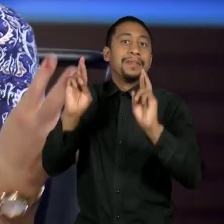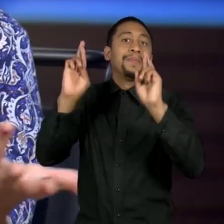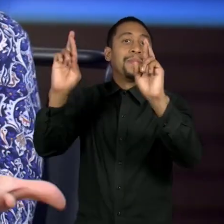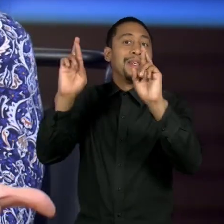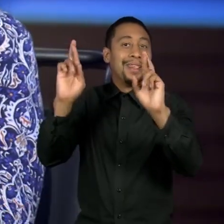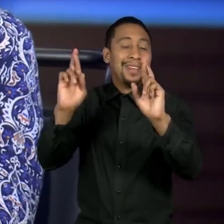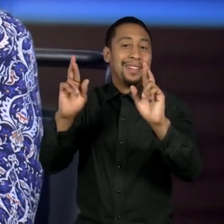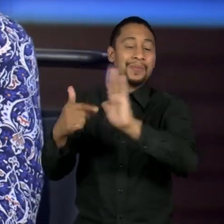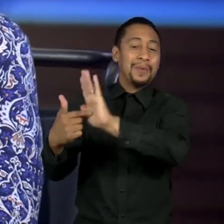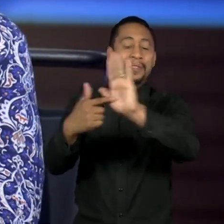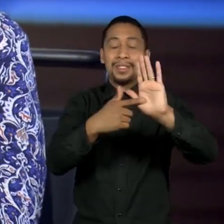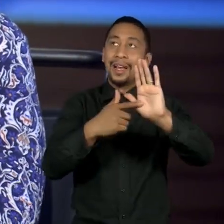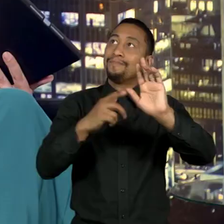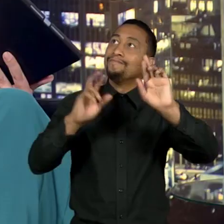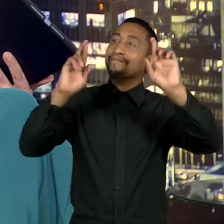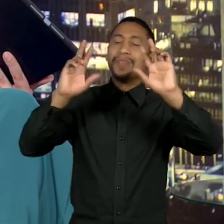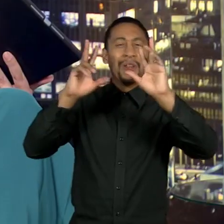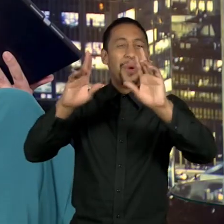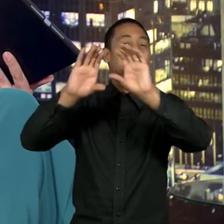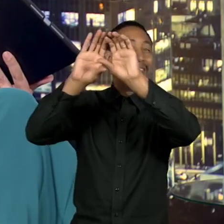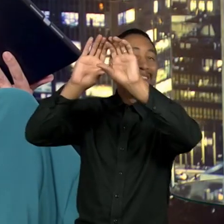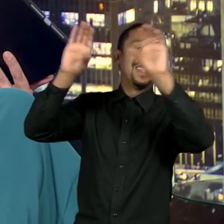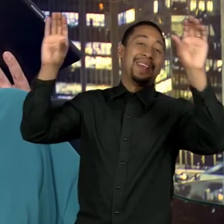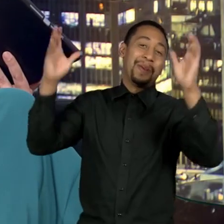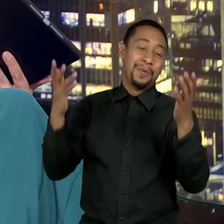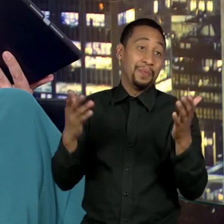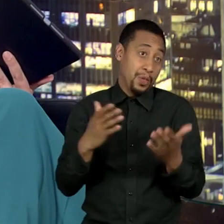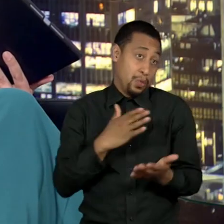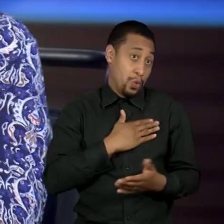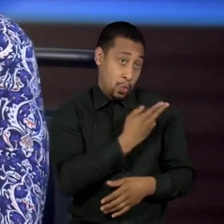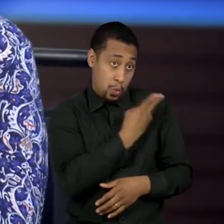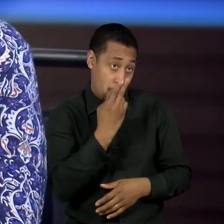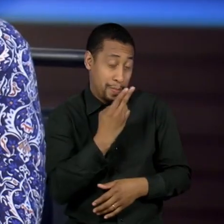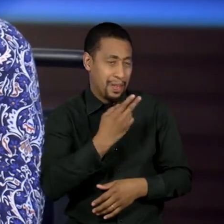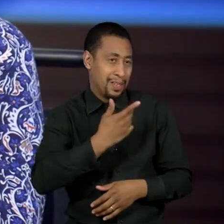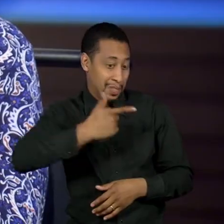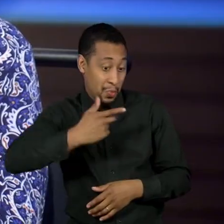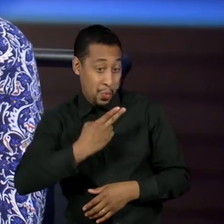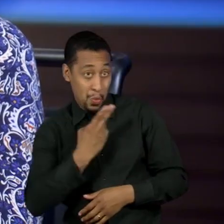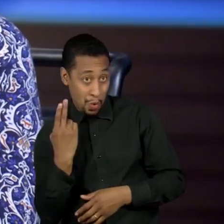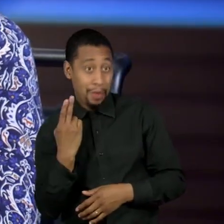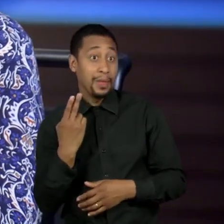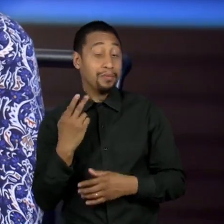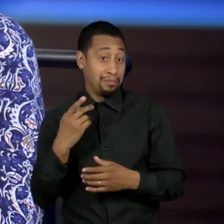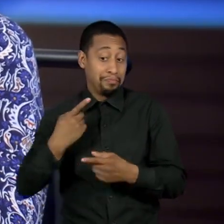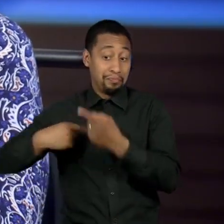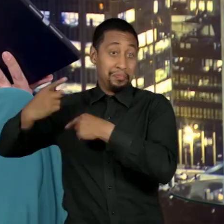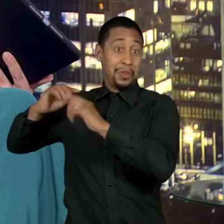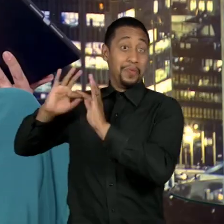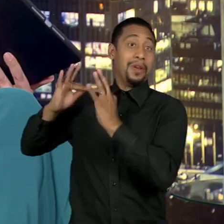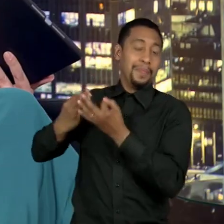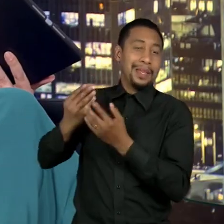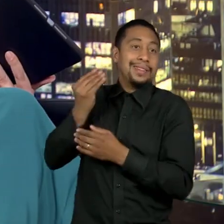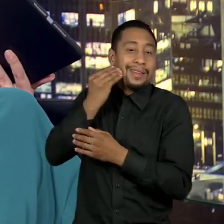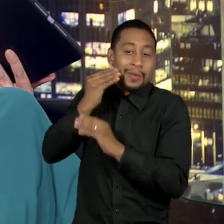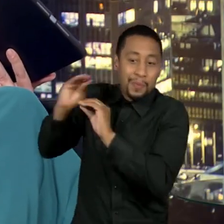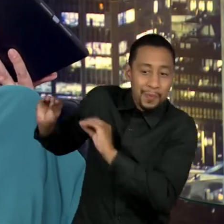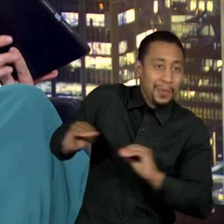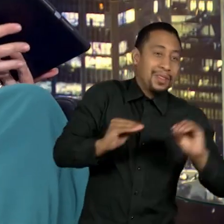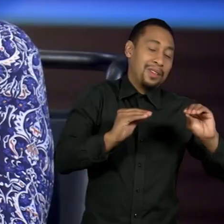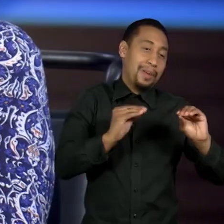Então, pensar os perigos e os abismos que todas essas pessoas já passaram e que nós podemos passar. Lembrando